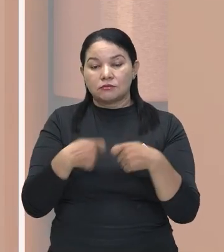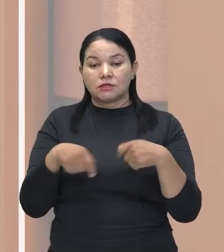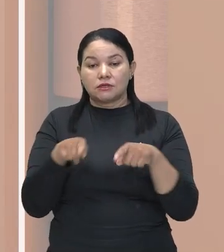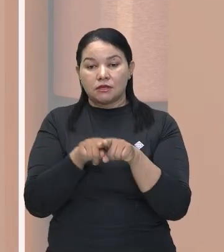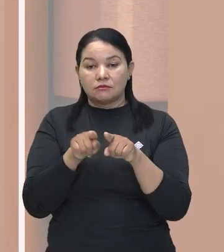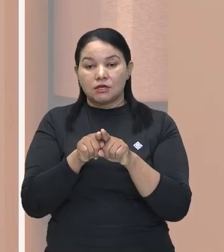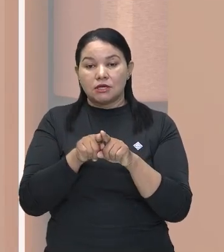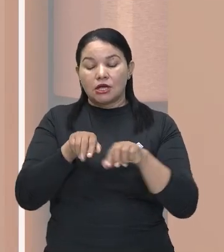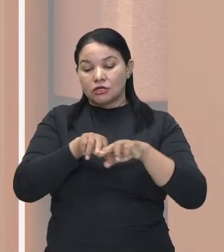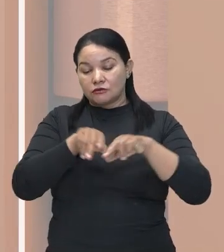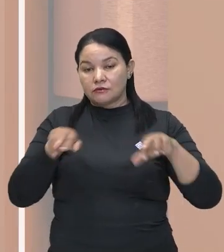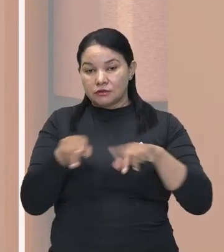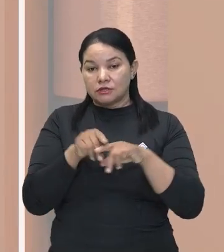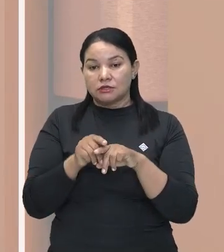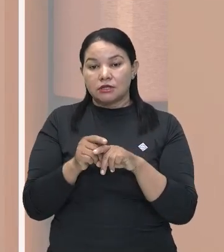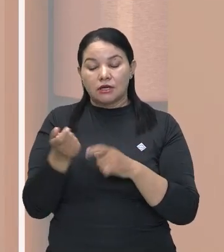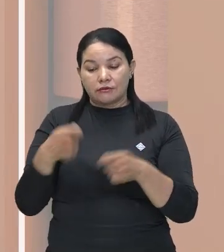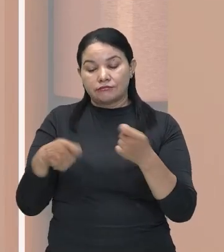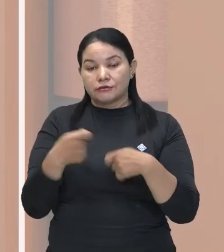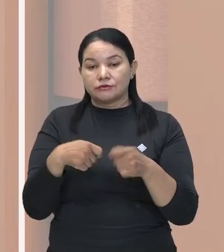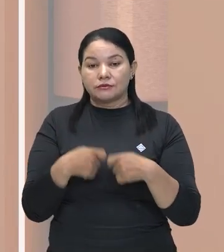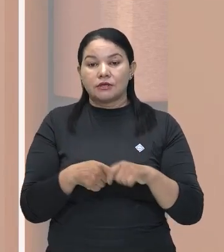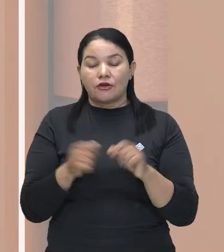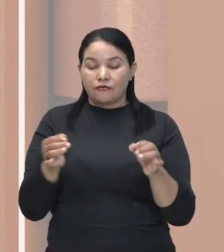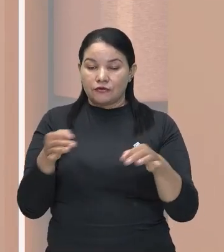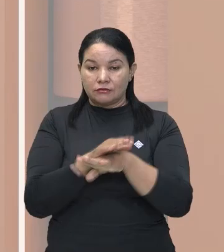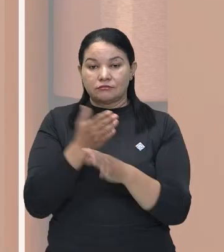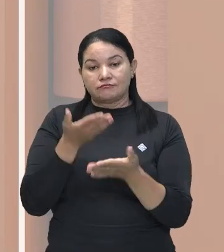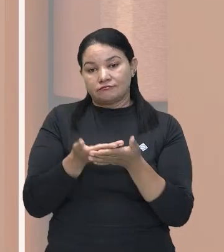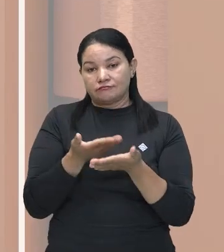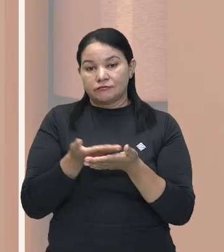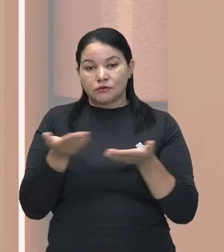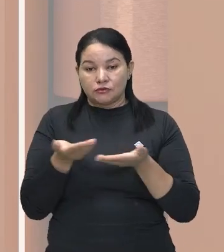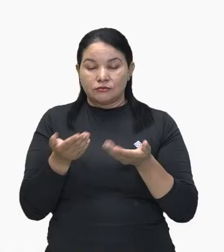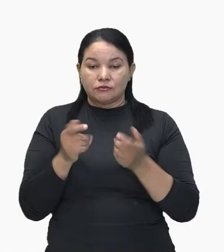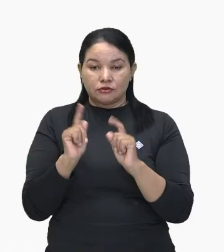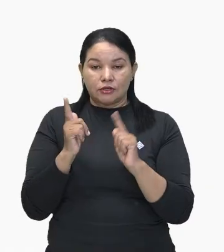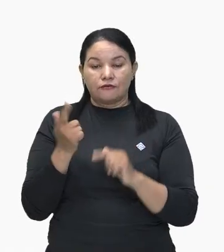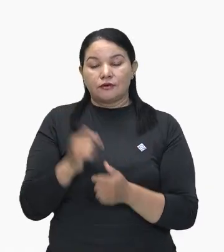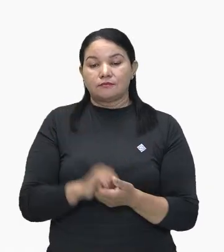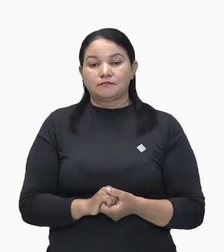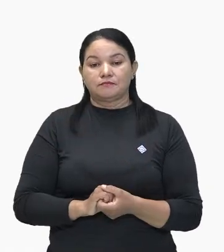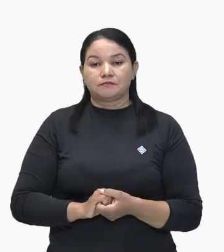as suas atividades econômicas. Aqui finalizamos a nossa aula de Geografia.